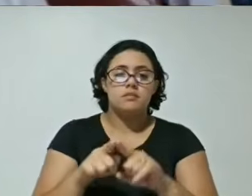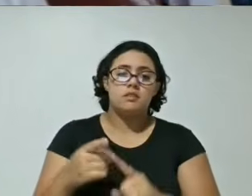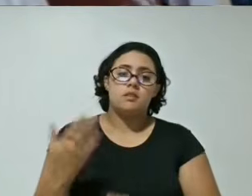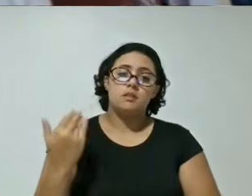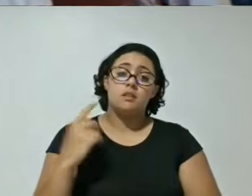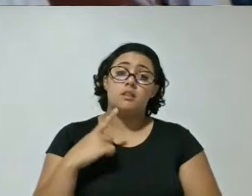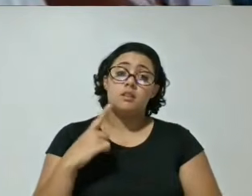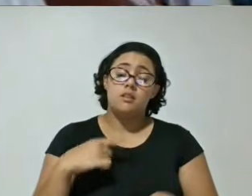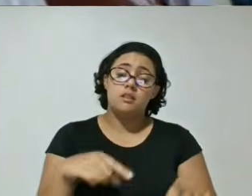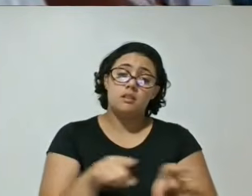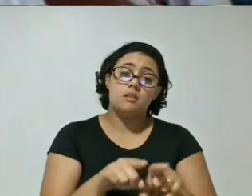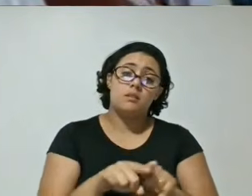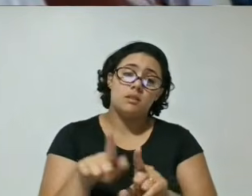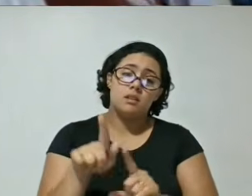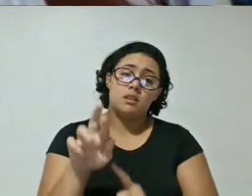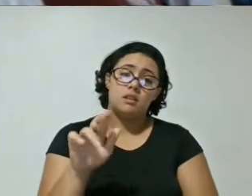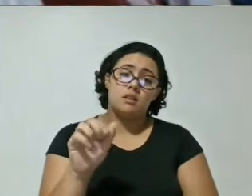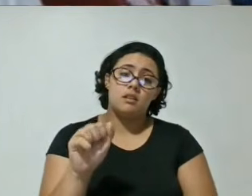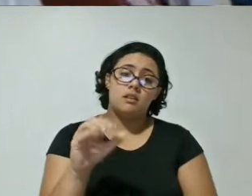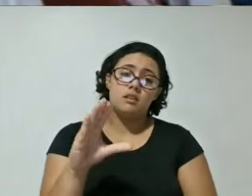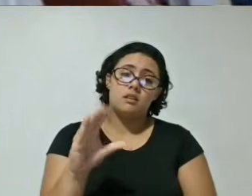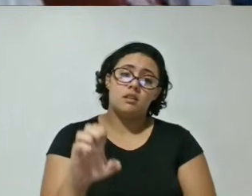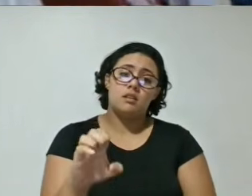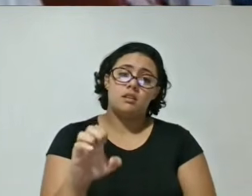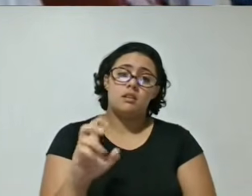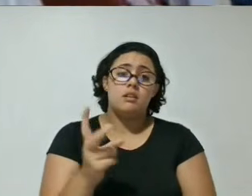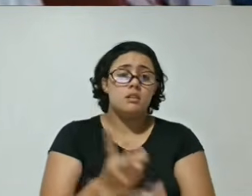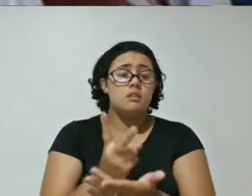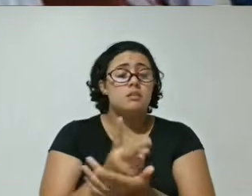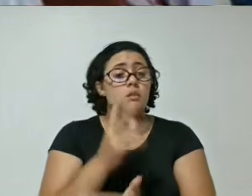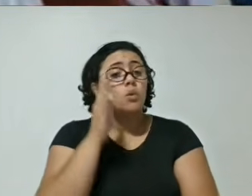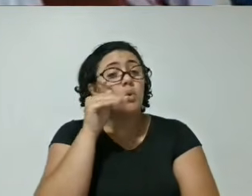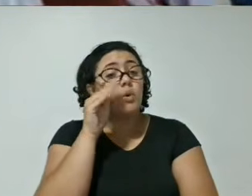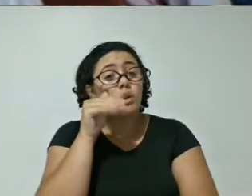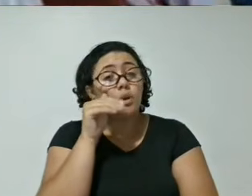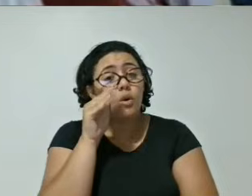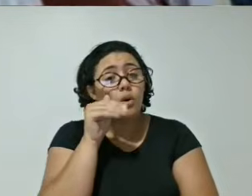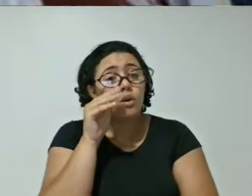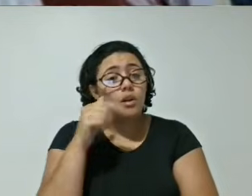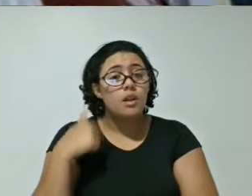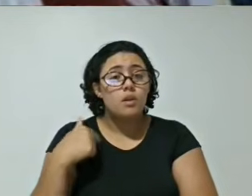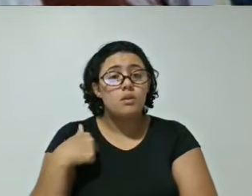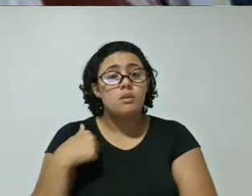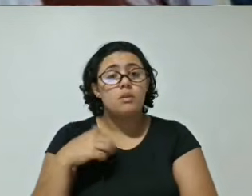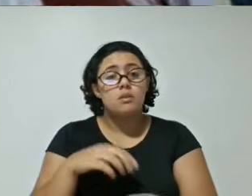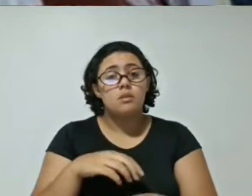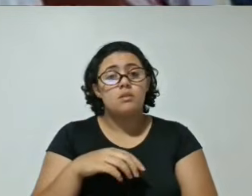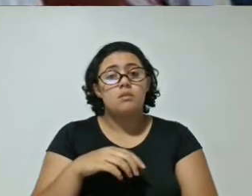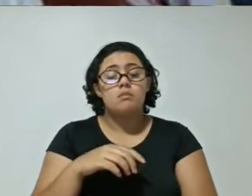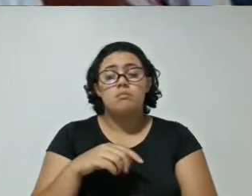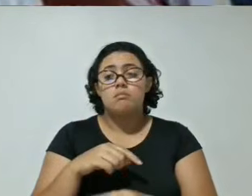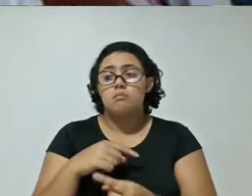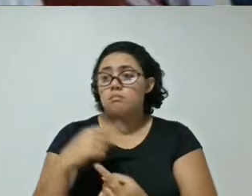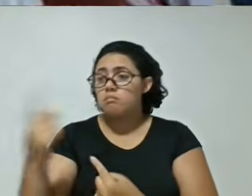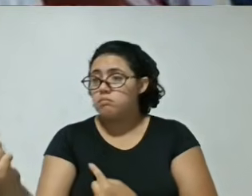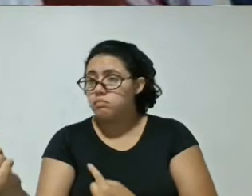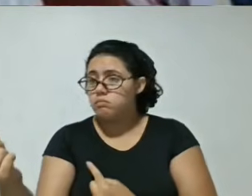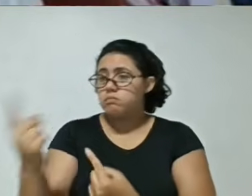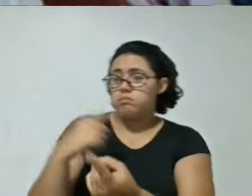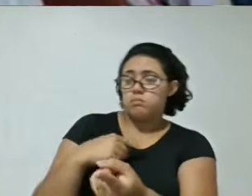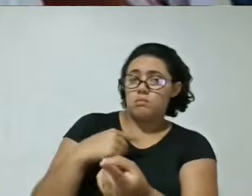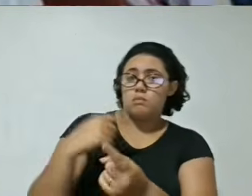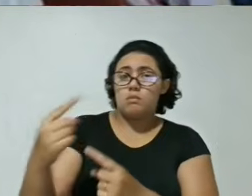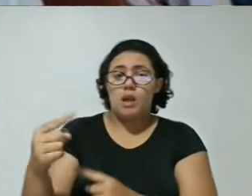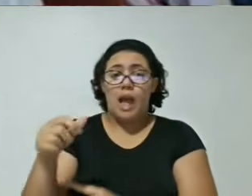coisa que eu sempre fui muito curioso, então eu sempre transitei muito, eu nunca fiquei só no equipamento, eu nunca fui de ficar